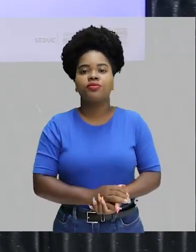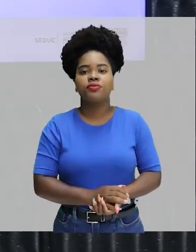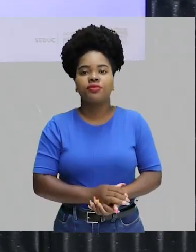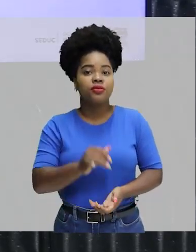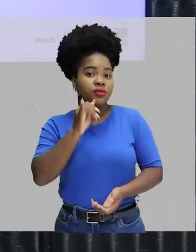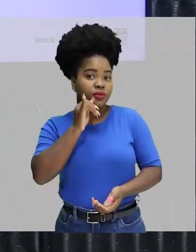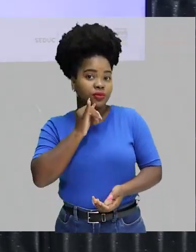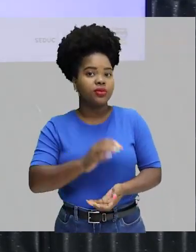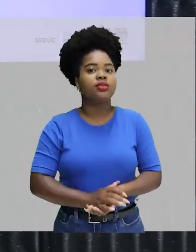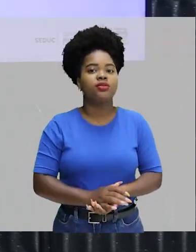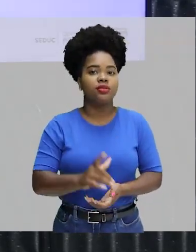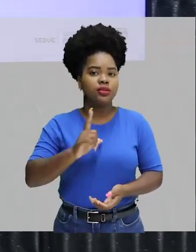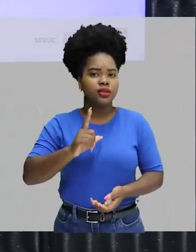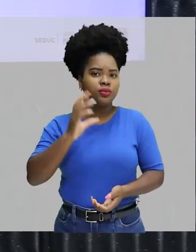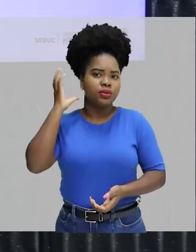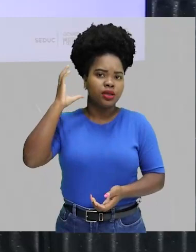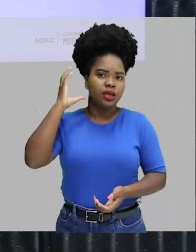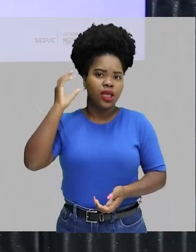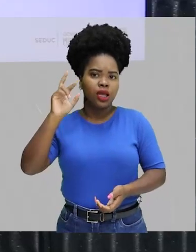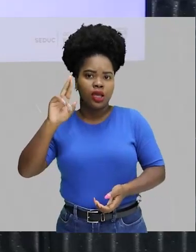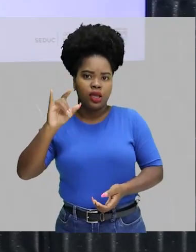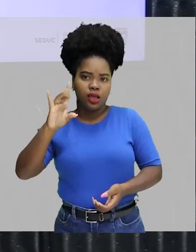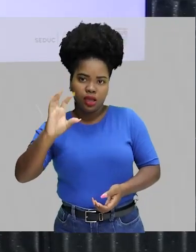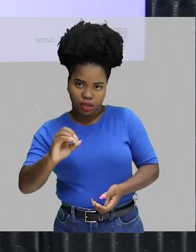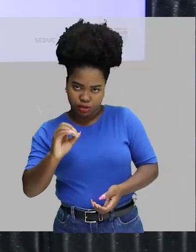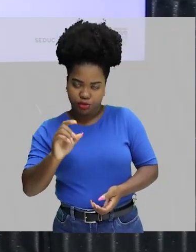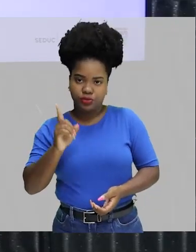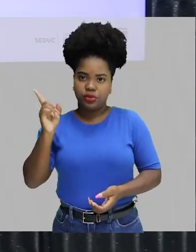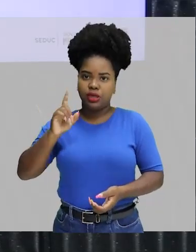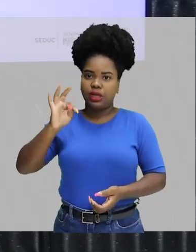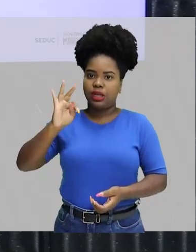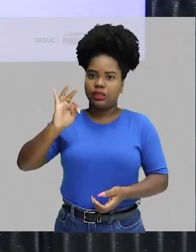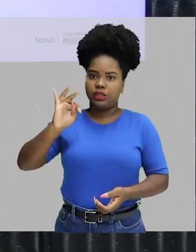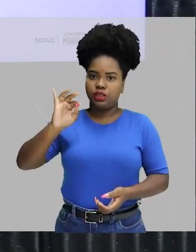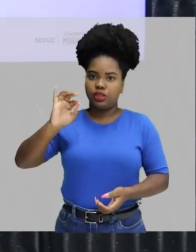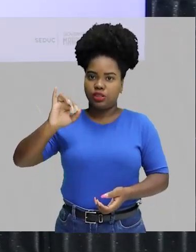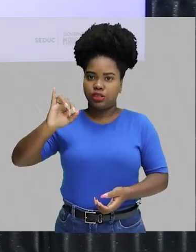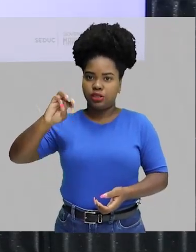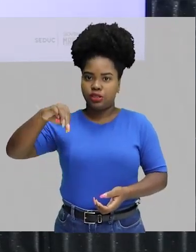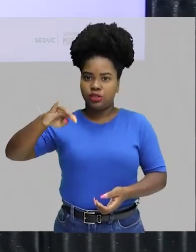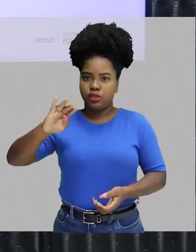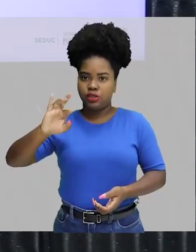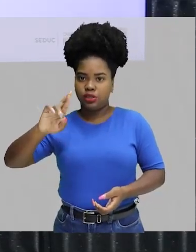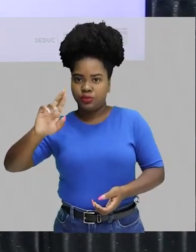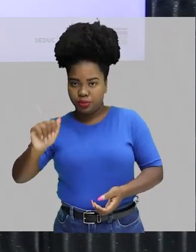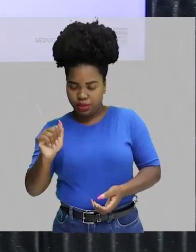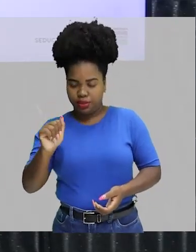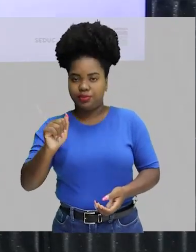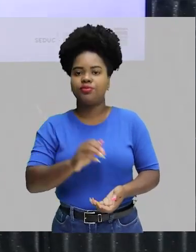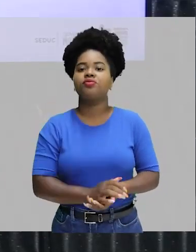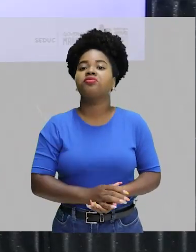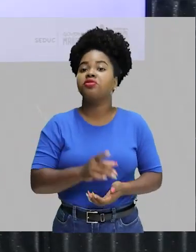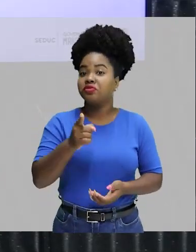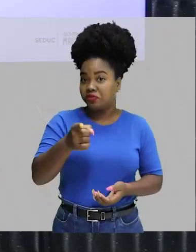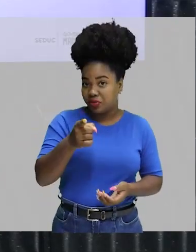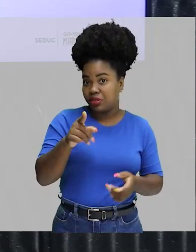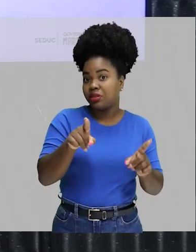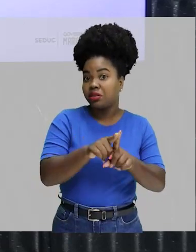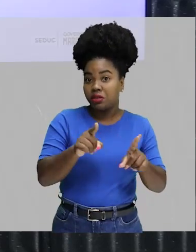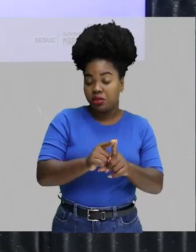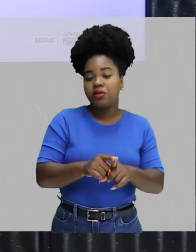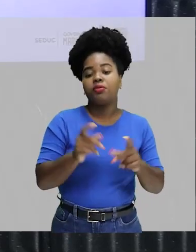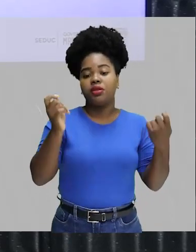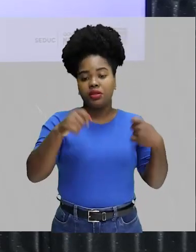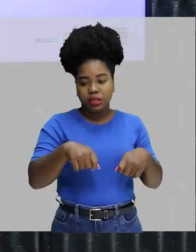coisa. Rádio AM, lá na Rádio Timbira, onde também você pode ouvir as nossas aulas